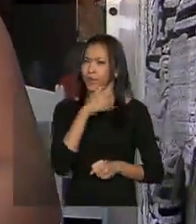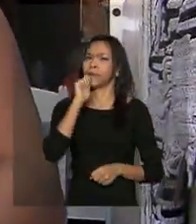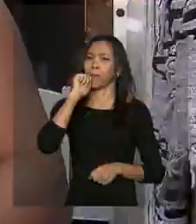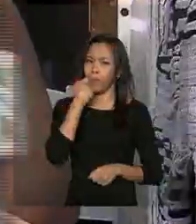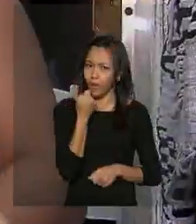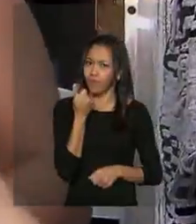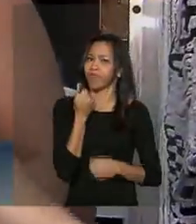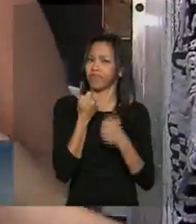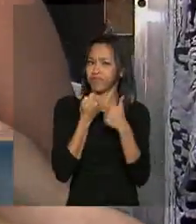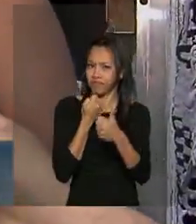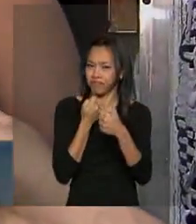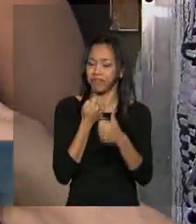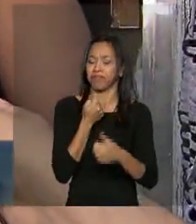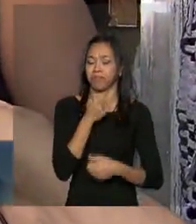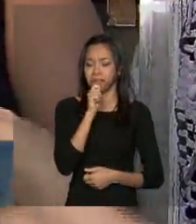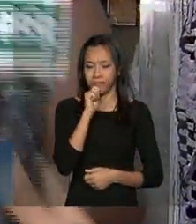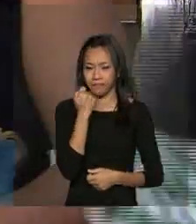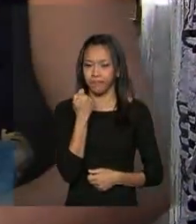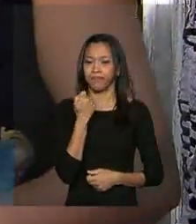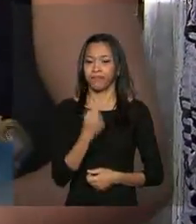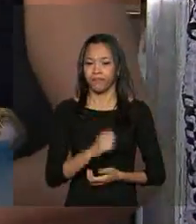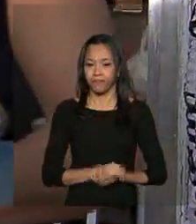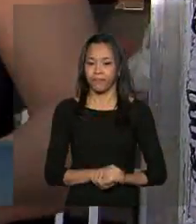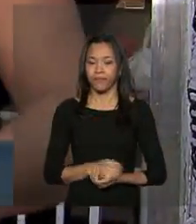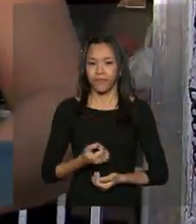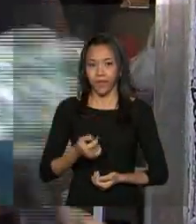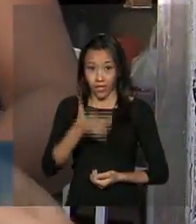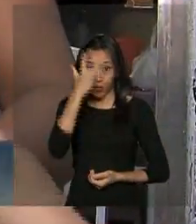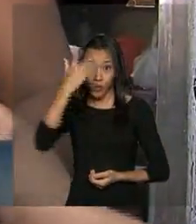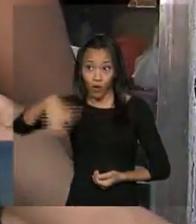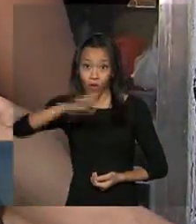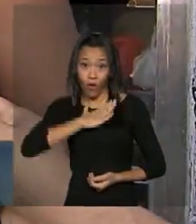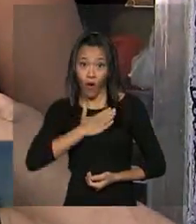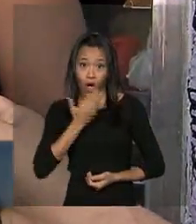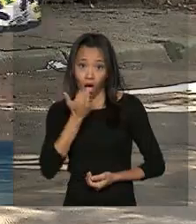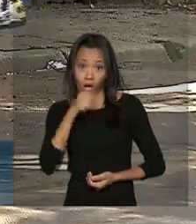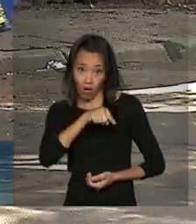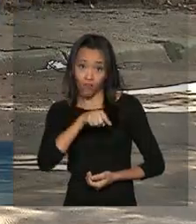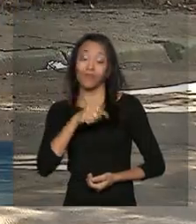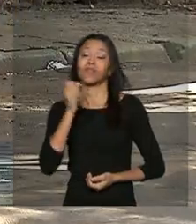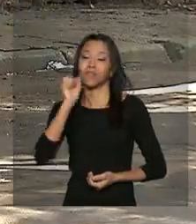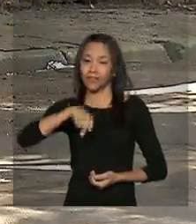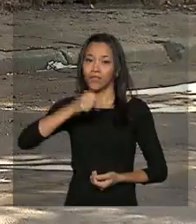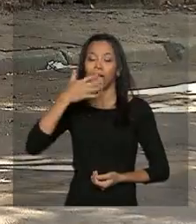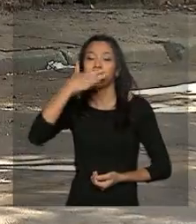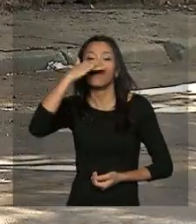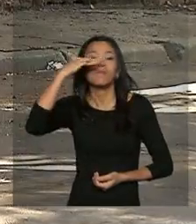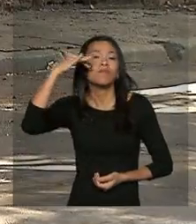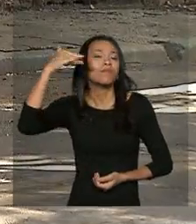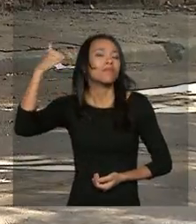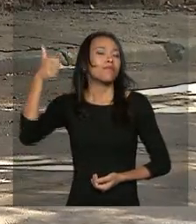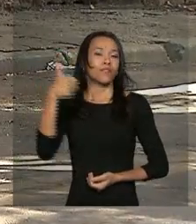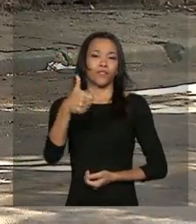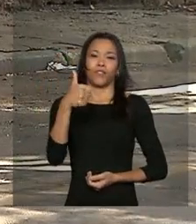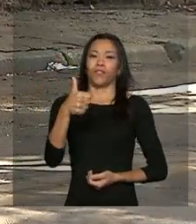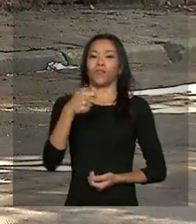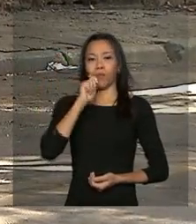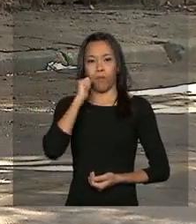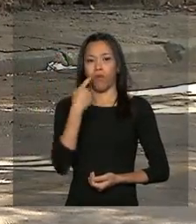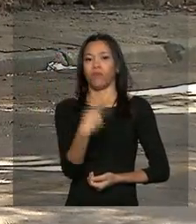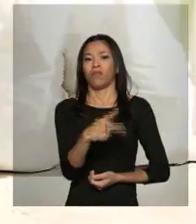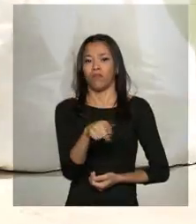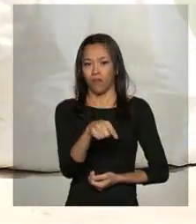Tá aprovado, então? Tá aprovada. E todo mundo aqui do bairro gosta? Todo mundo gosta. Já sente o cheirinho de longe do pãozinho